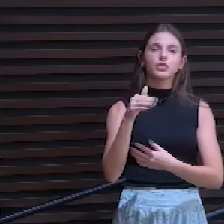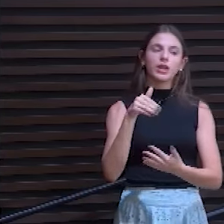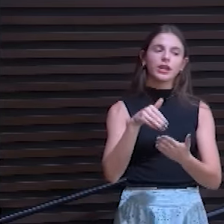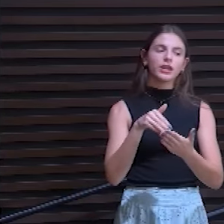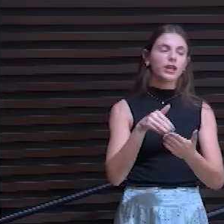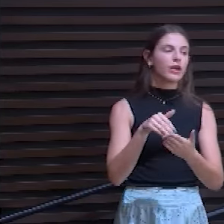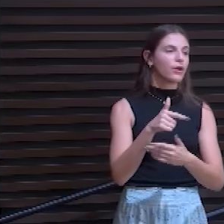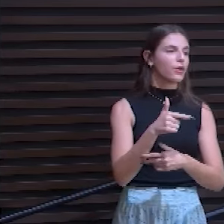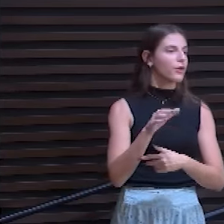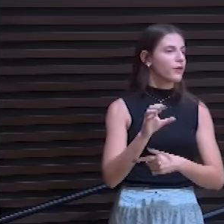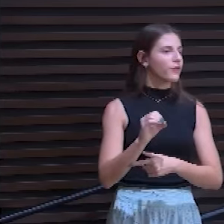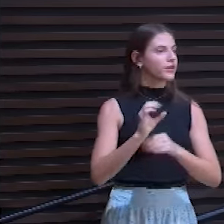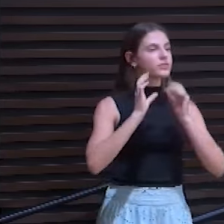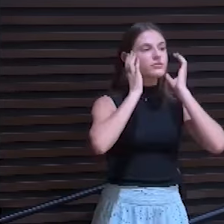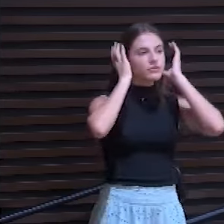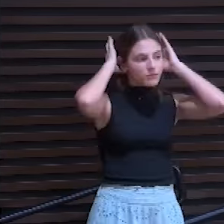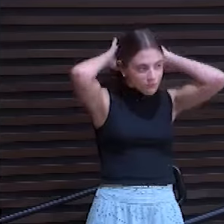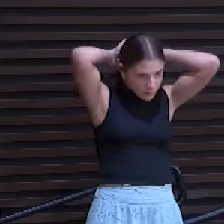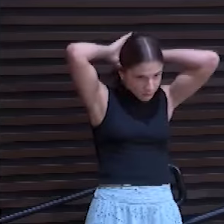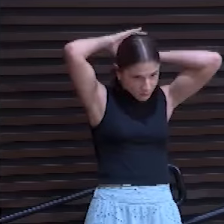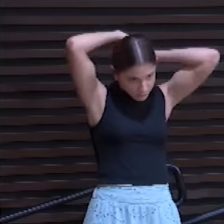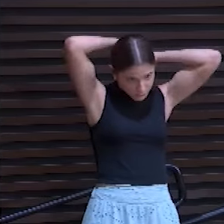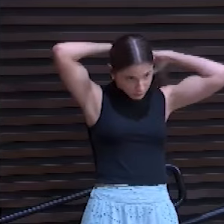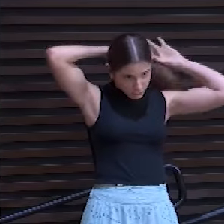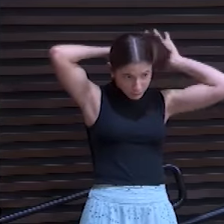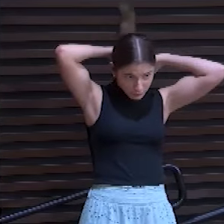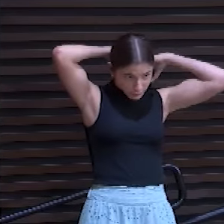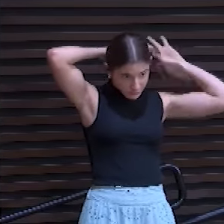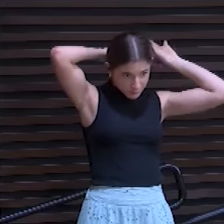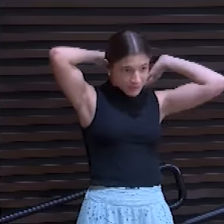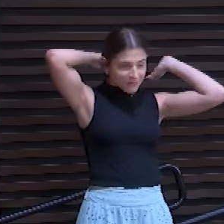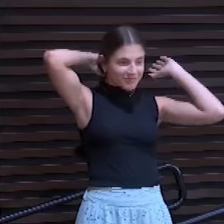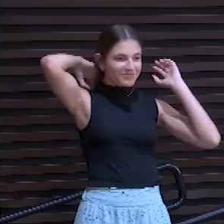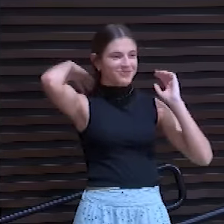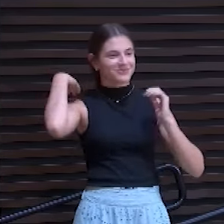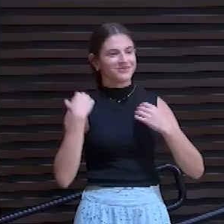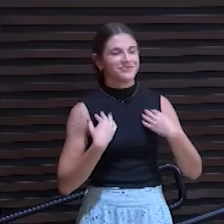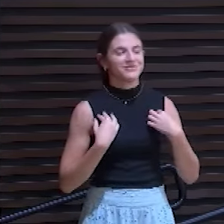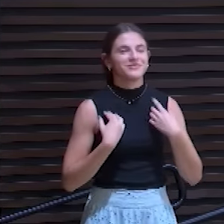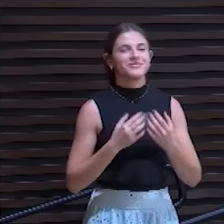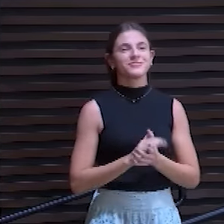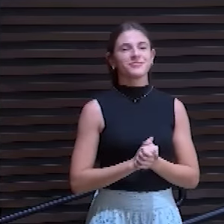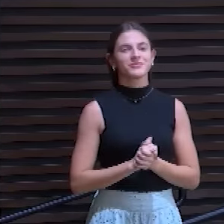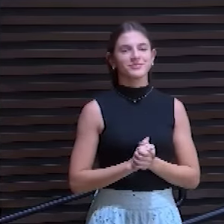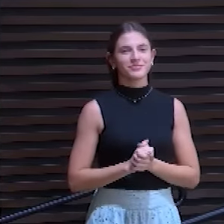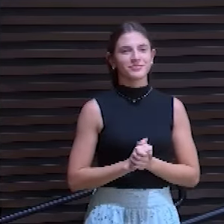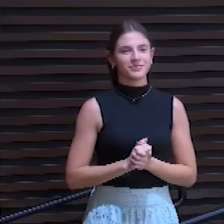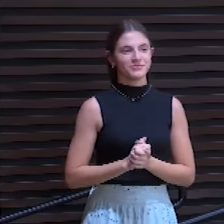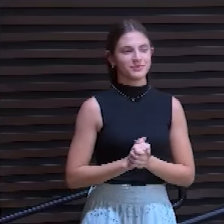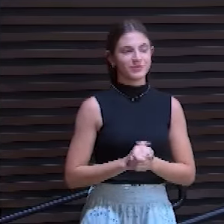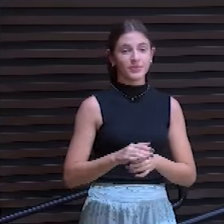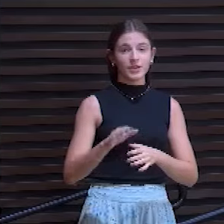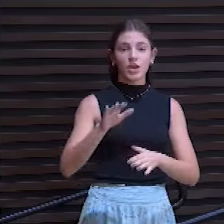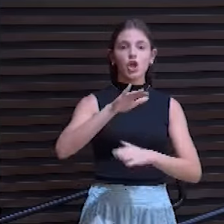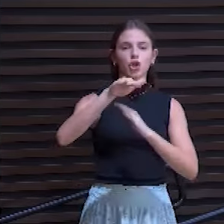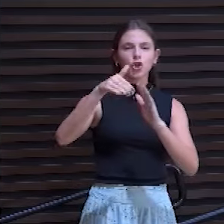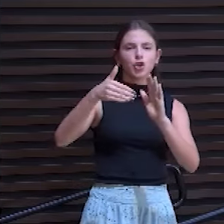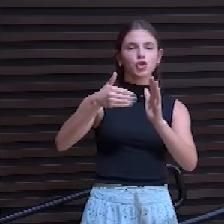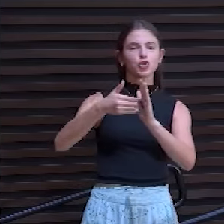2 Coríntios 5, 18 a 20. A palavra de Deus nos diz assim: ora, tudo provém